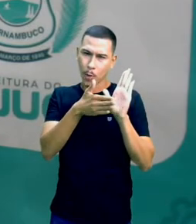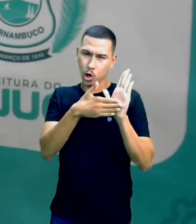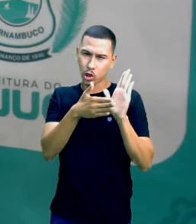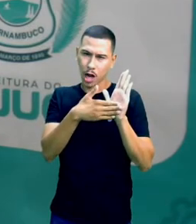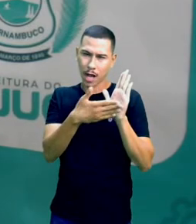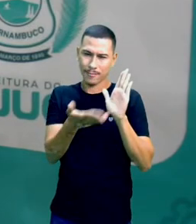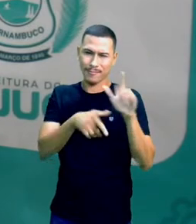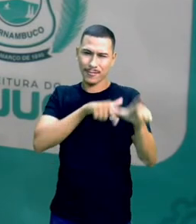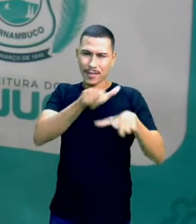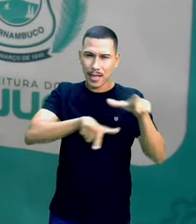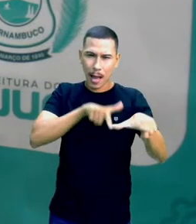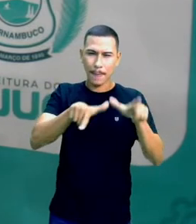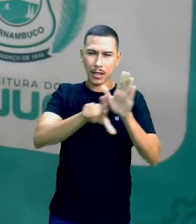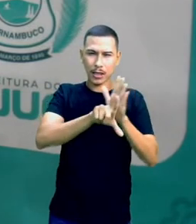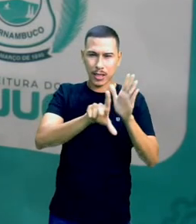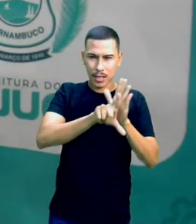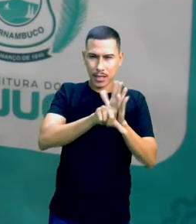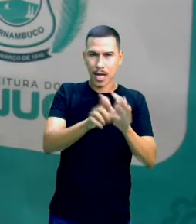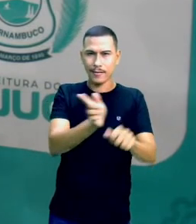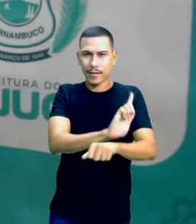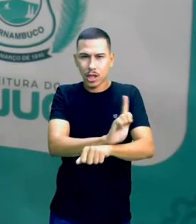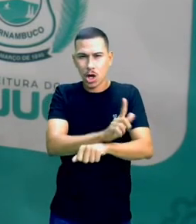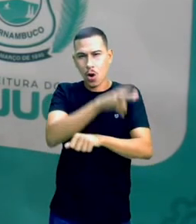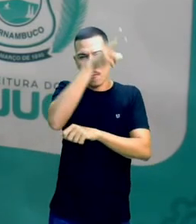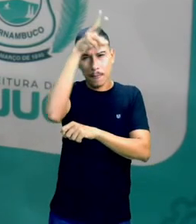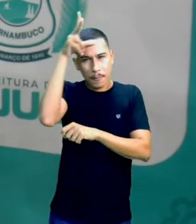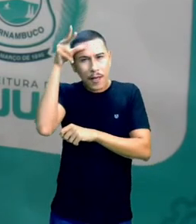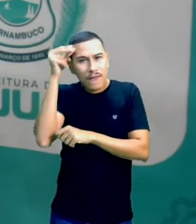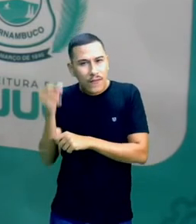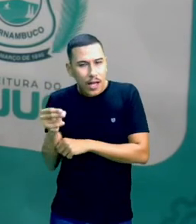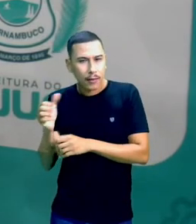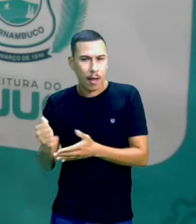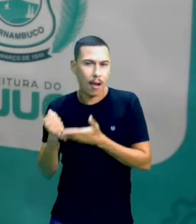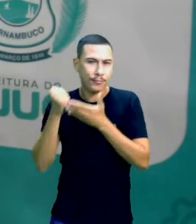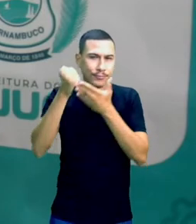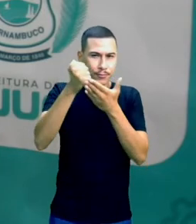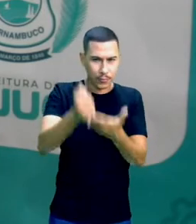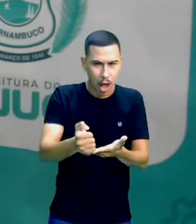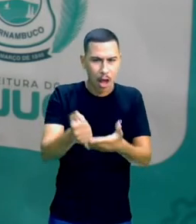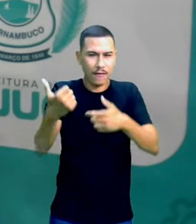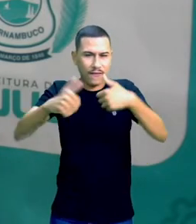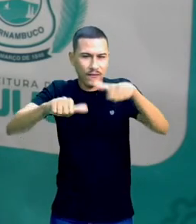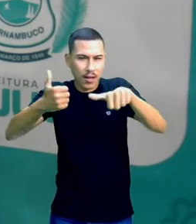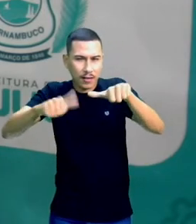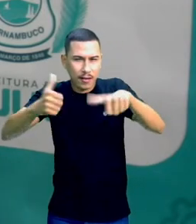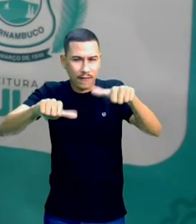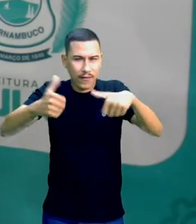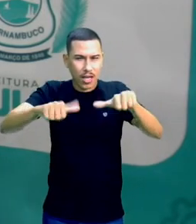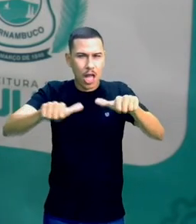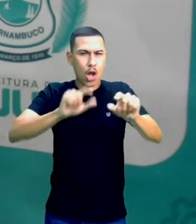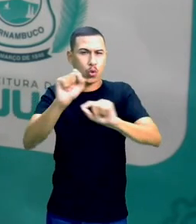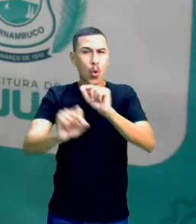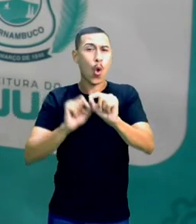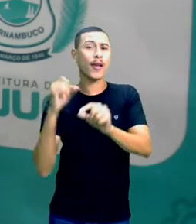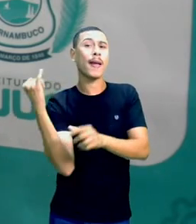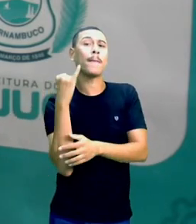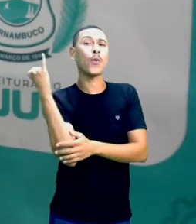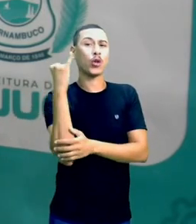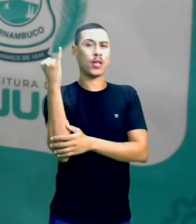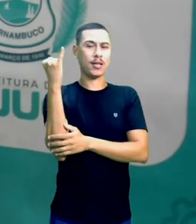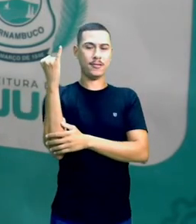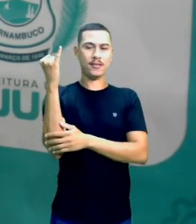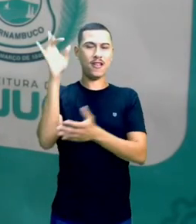execução da gestão, ou seja, do prefeito, prefeita, e fazer essa avaliativa do que é importante, do